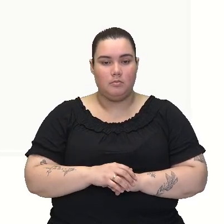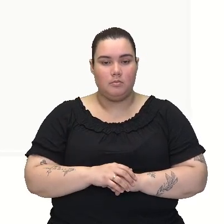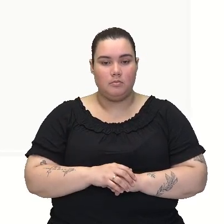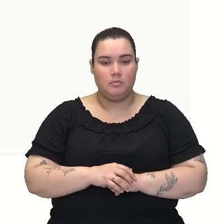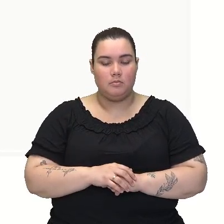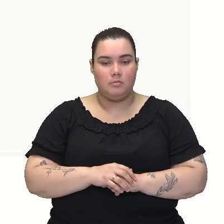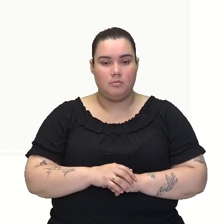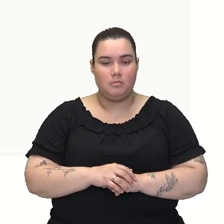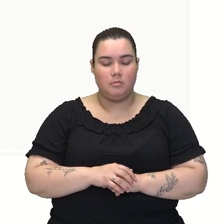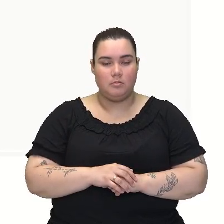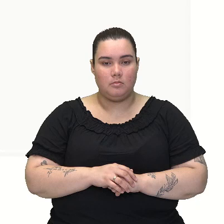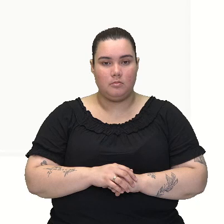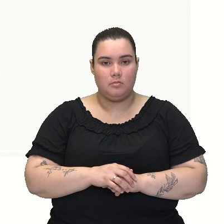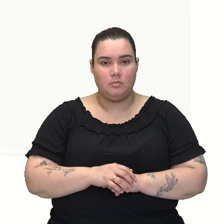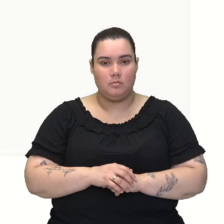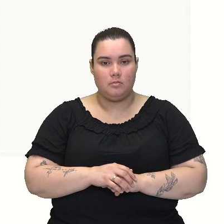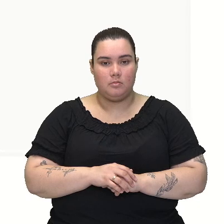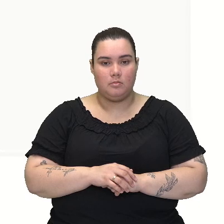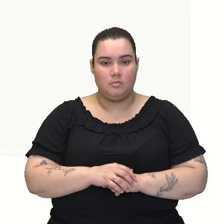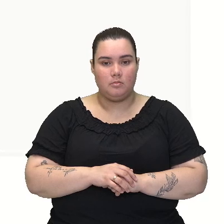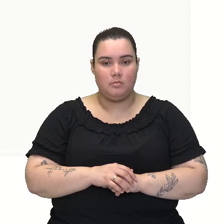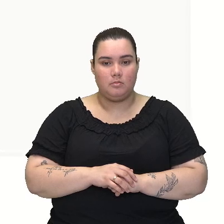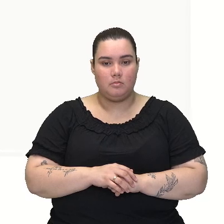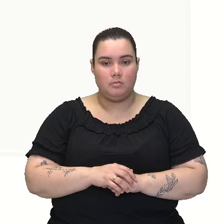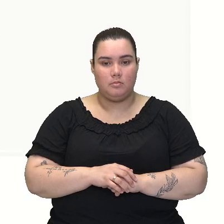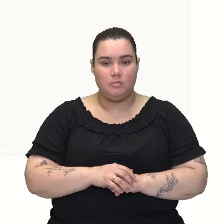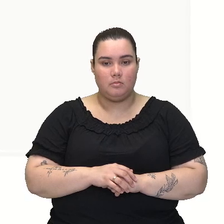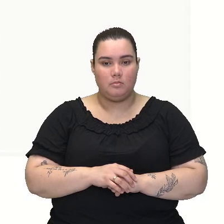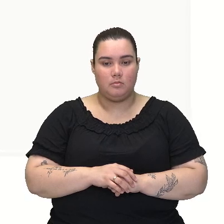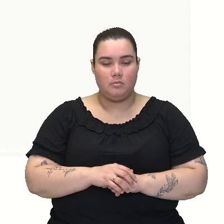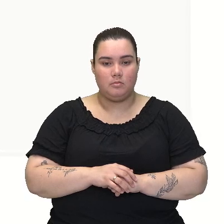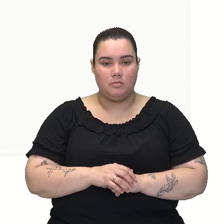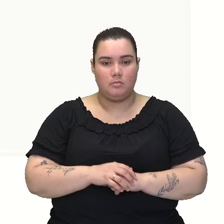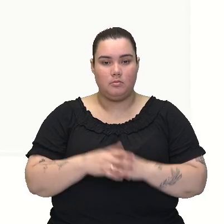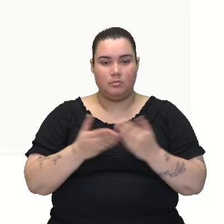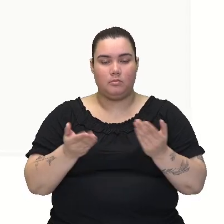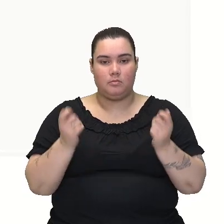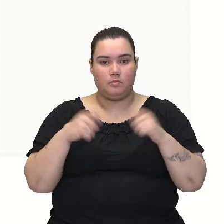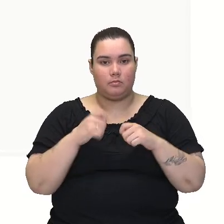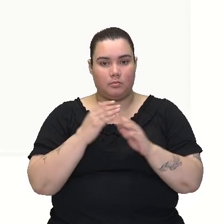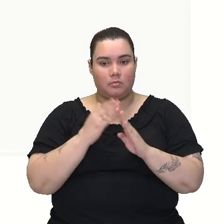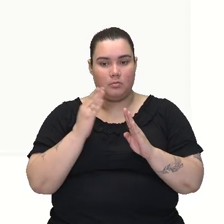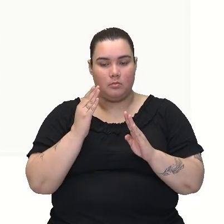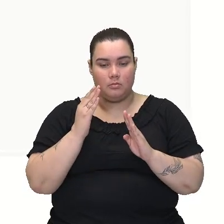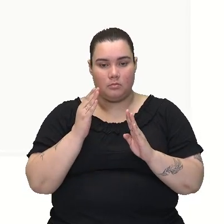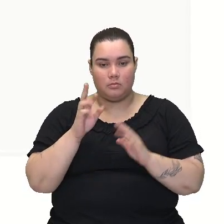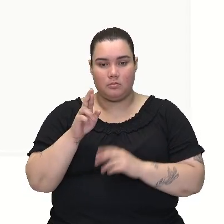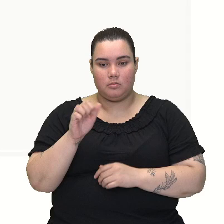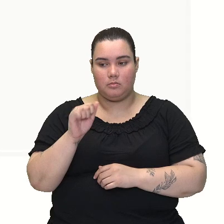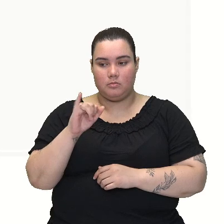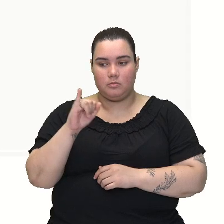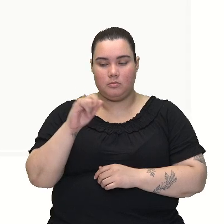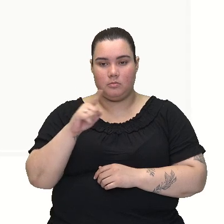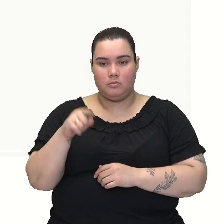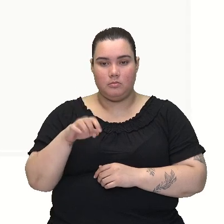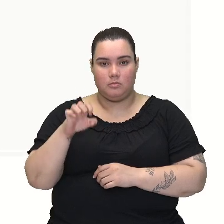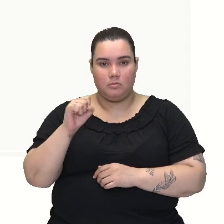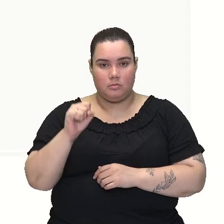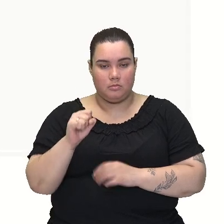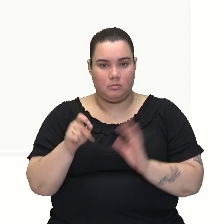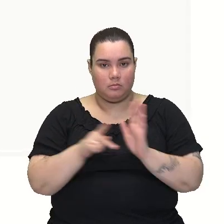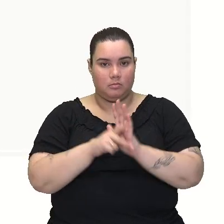Para eu determinar as raízes